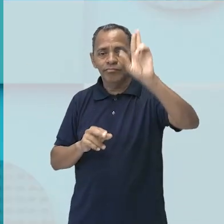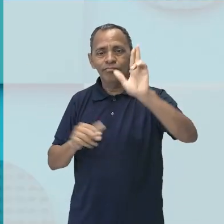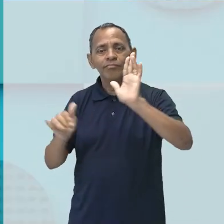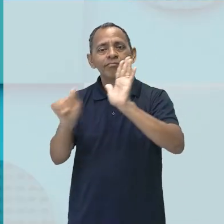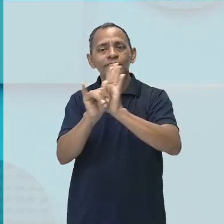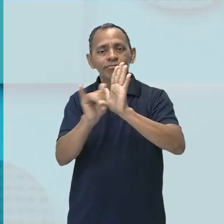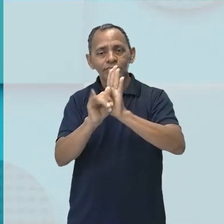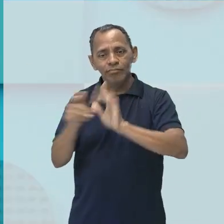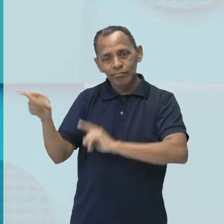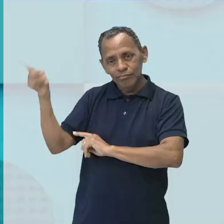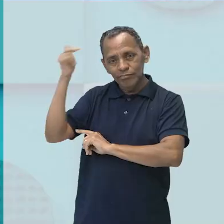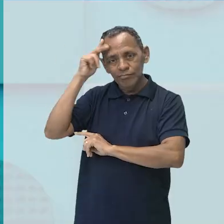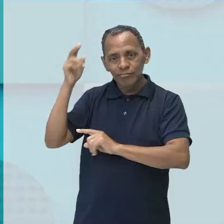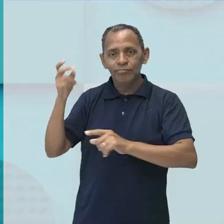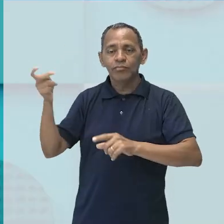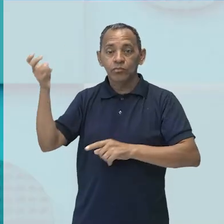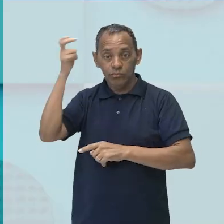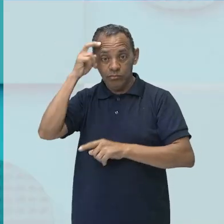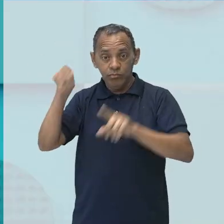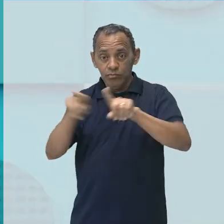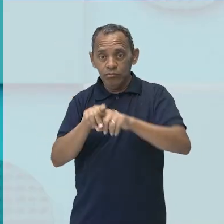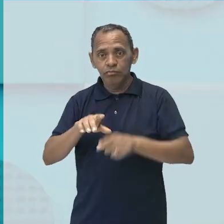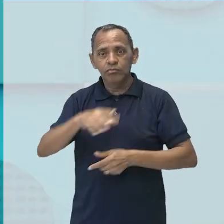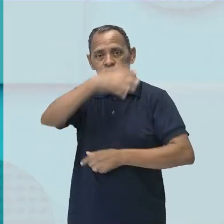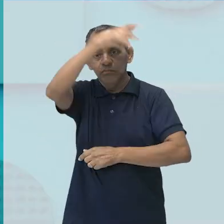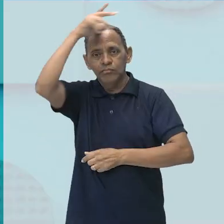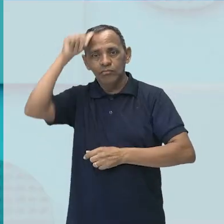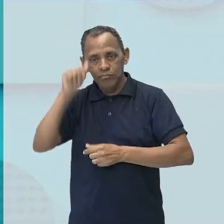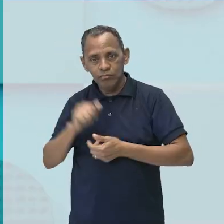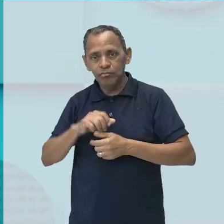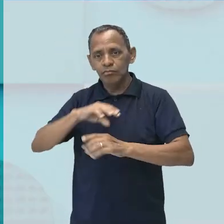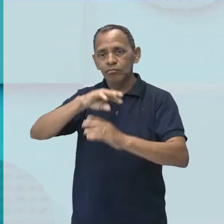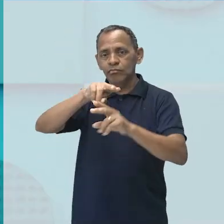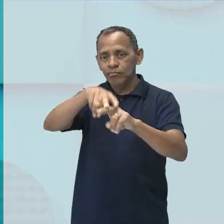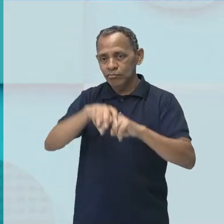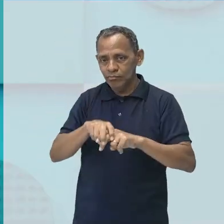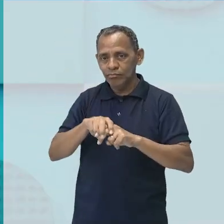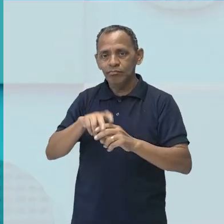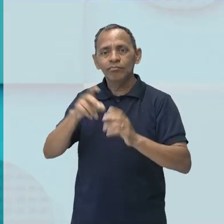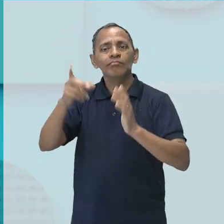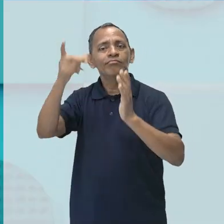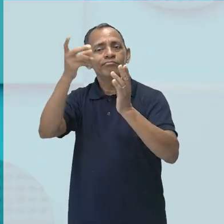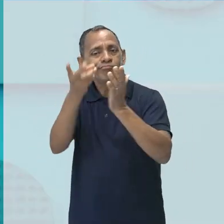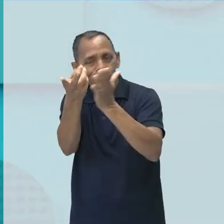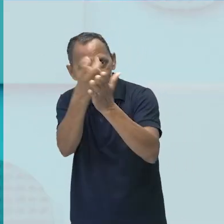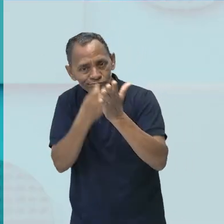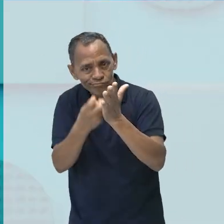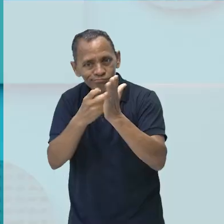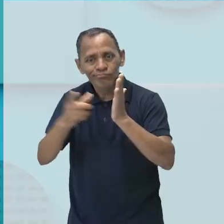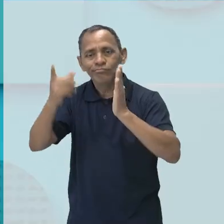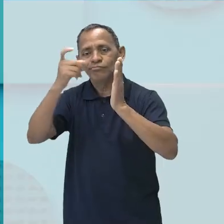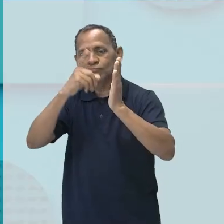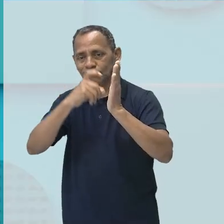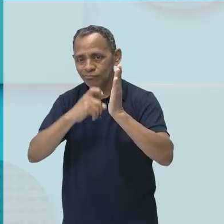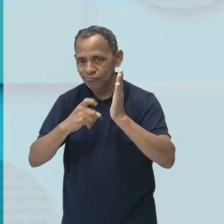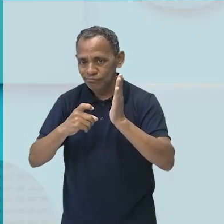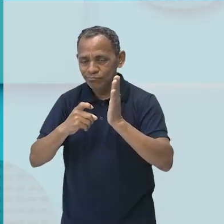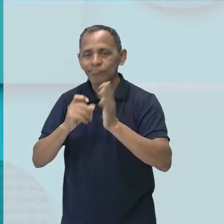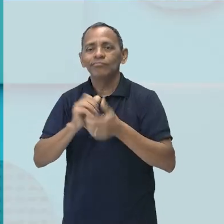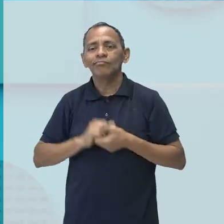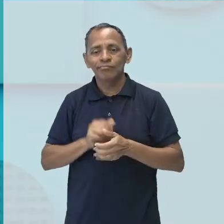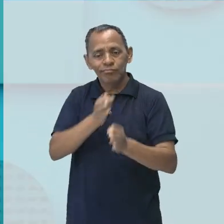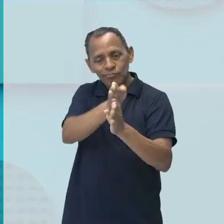identidade cultural do Amazonas através dos seus grafites, que ele pinta nos muros da cidade, nos